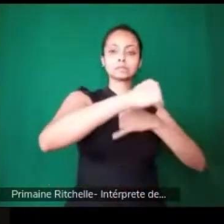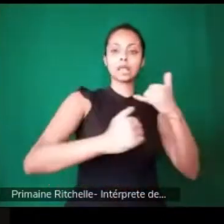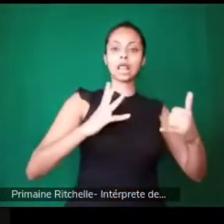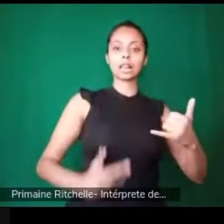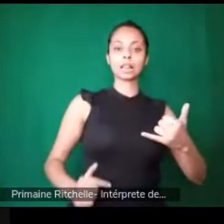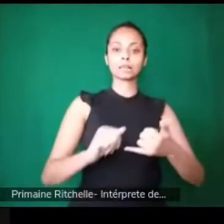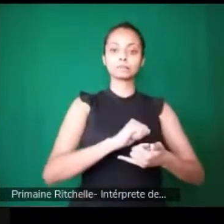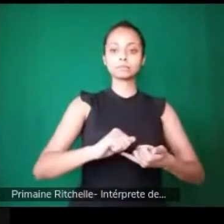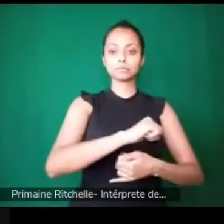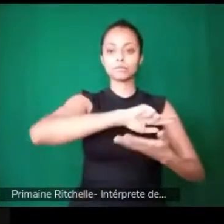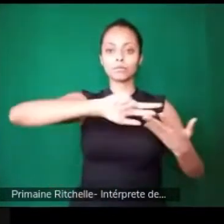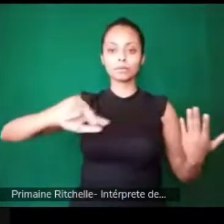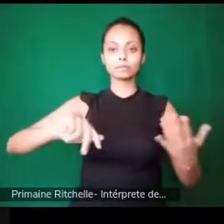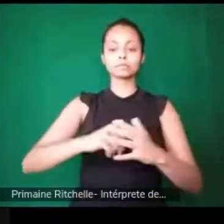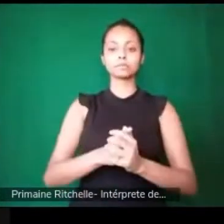né?